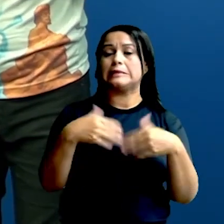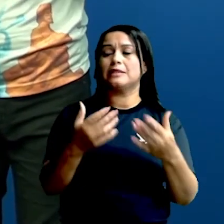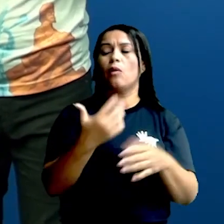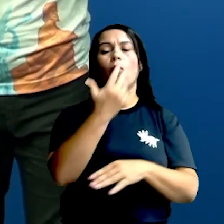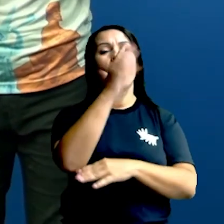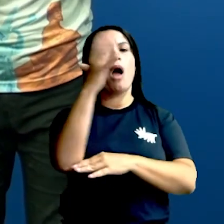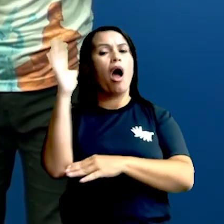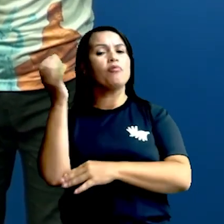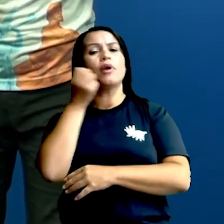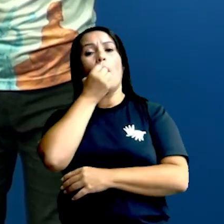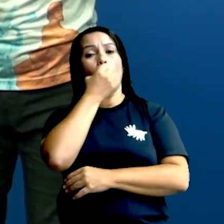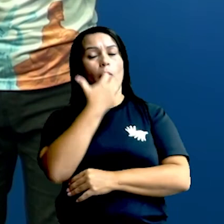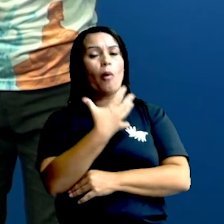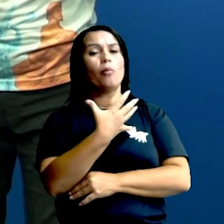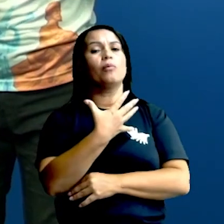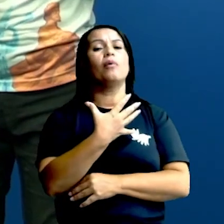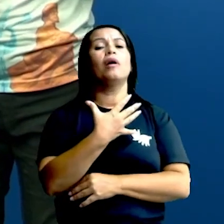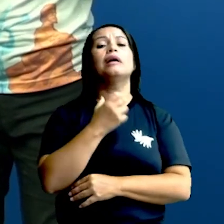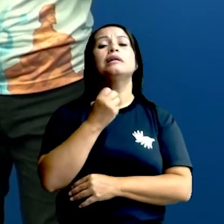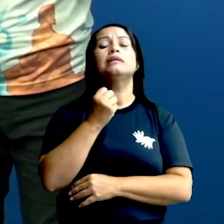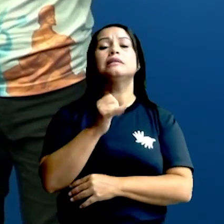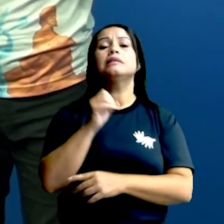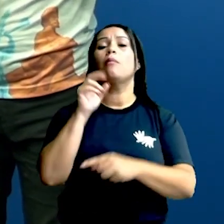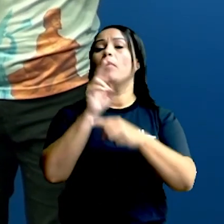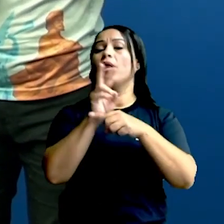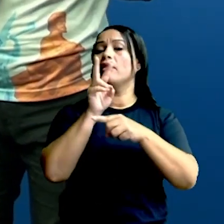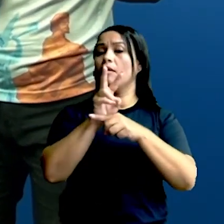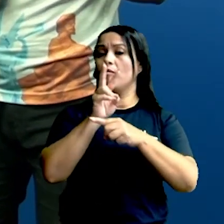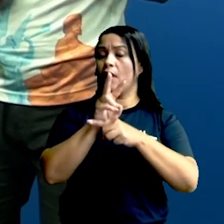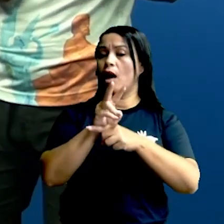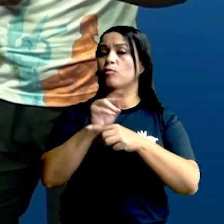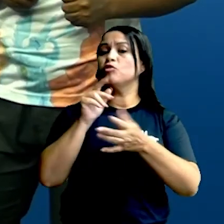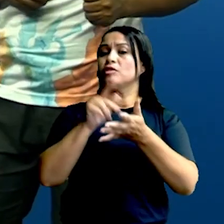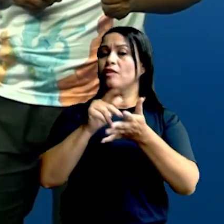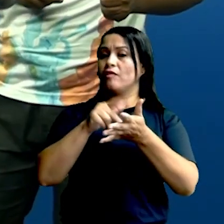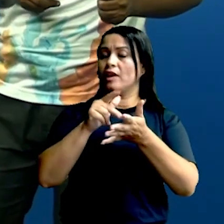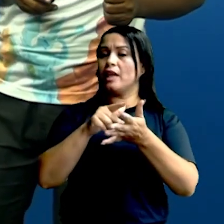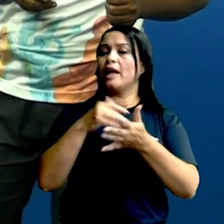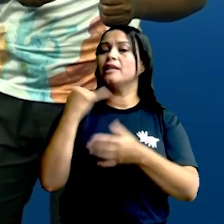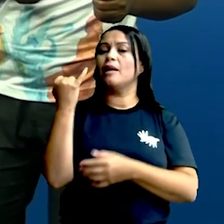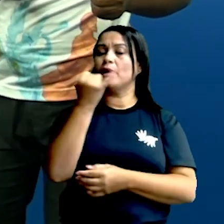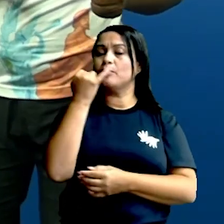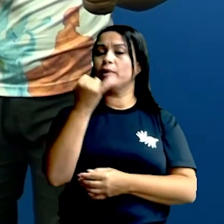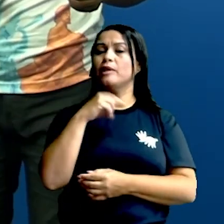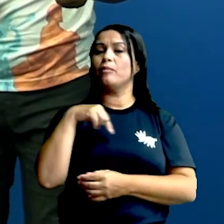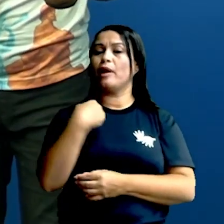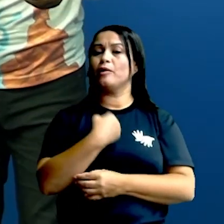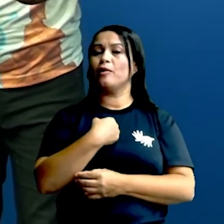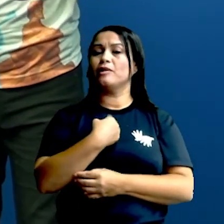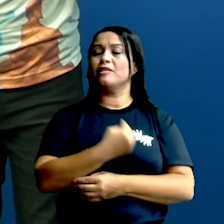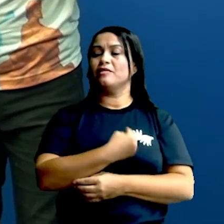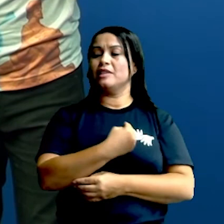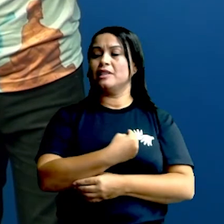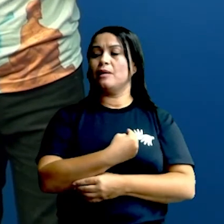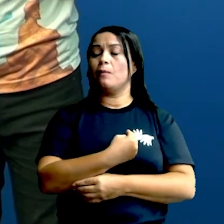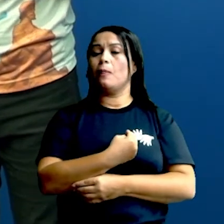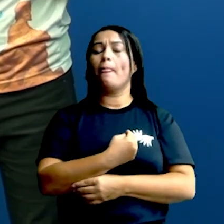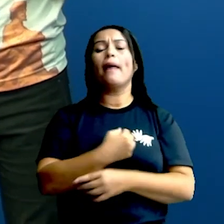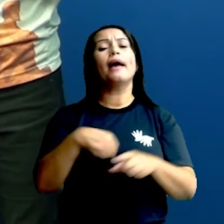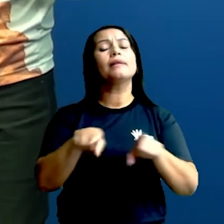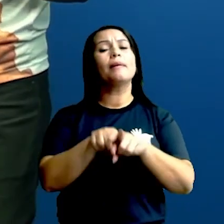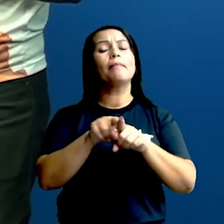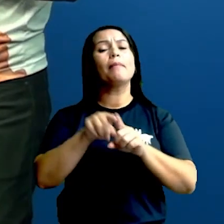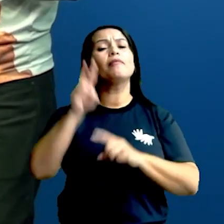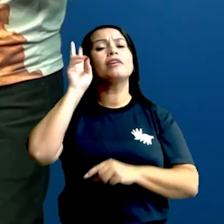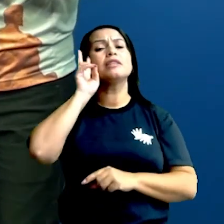árvore é tudo de bom, e quanto mais a preservarmos, melhor para o nosso meio ambiente. Isso me faz